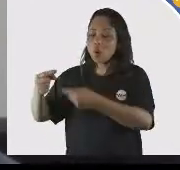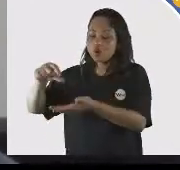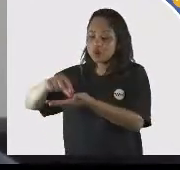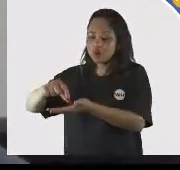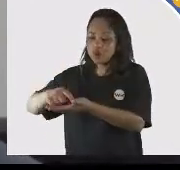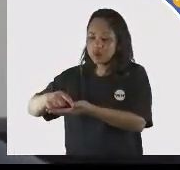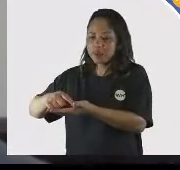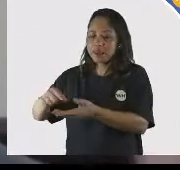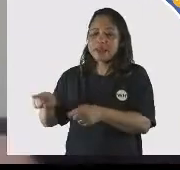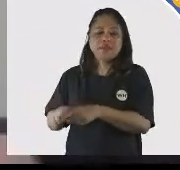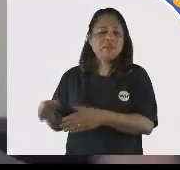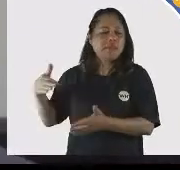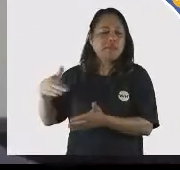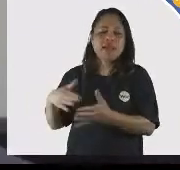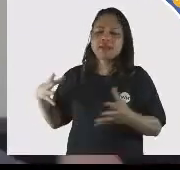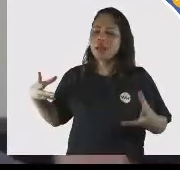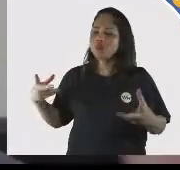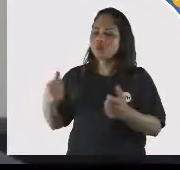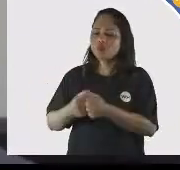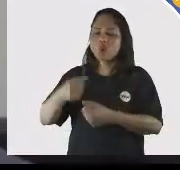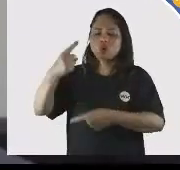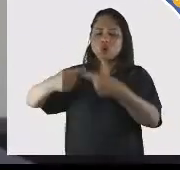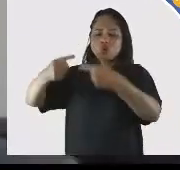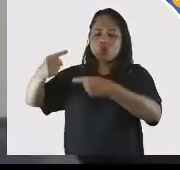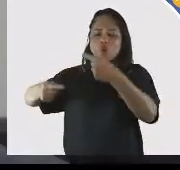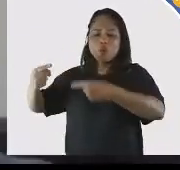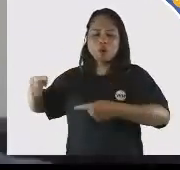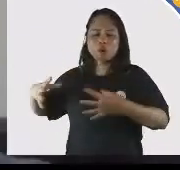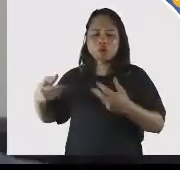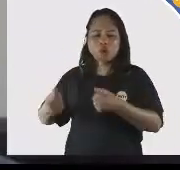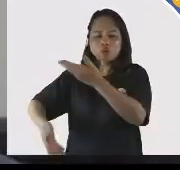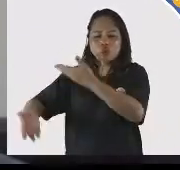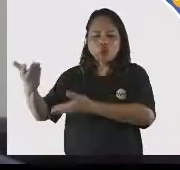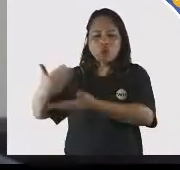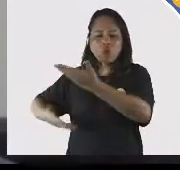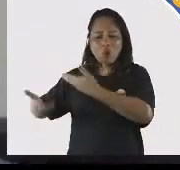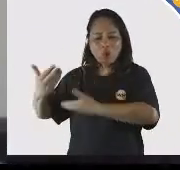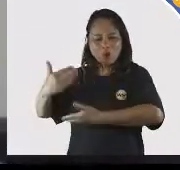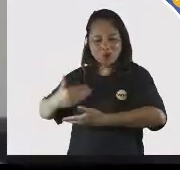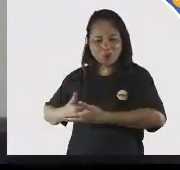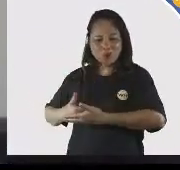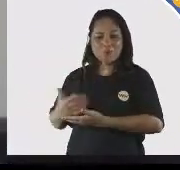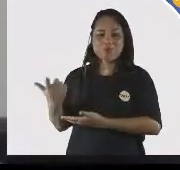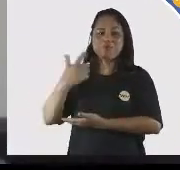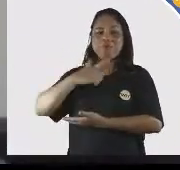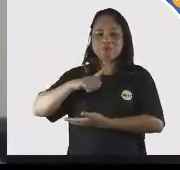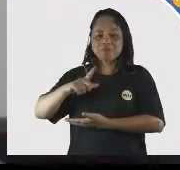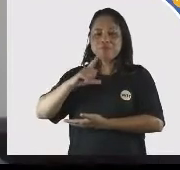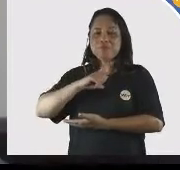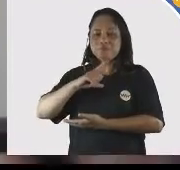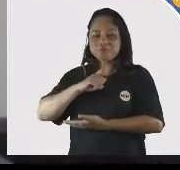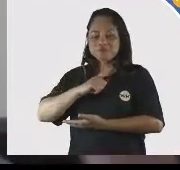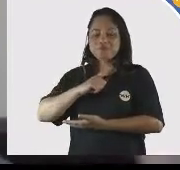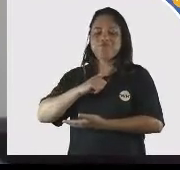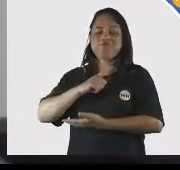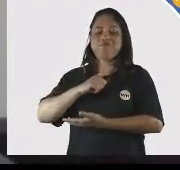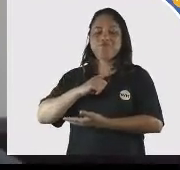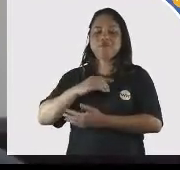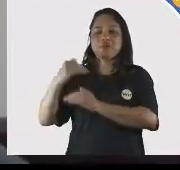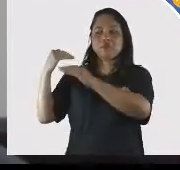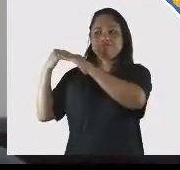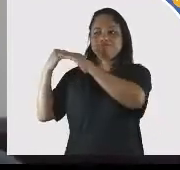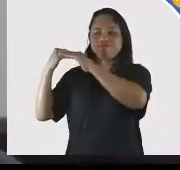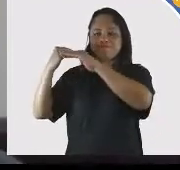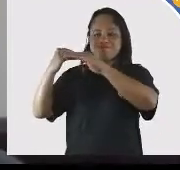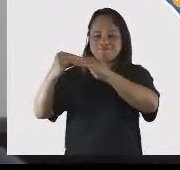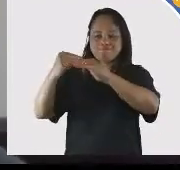Mas até que toda a culpa toda toda a cadeia de fornecimento de peças possa encontrar sua estabilidade entre